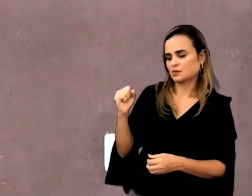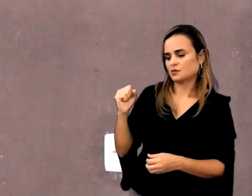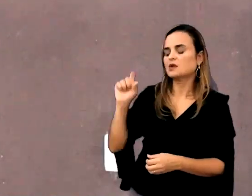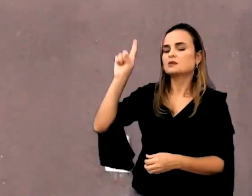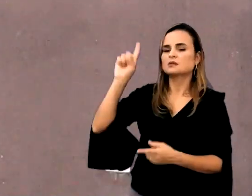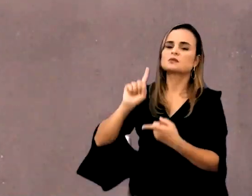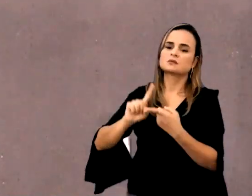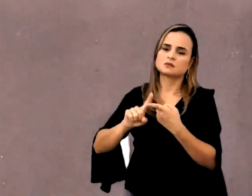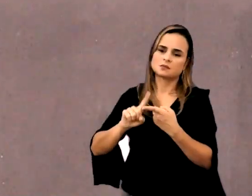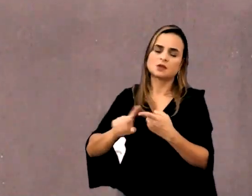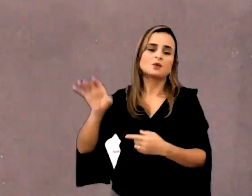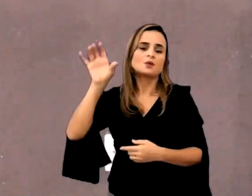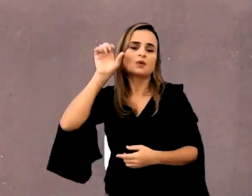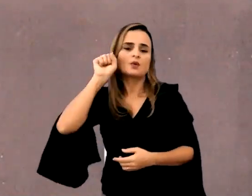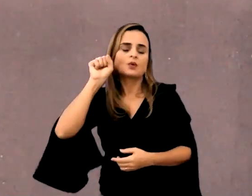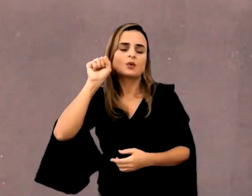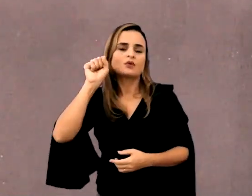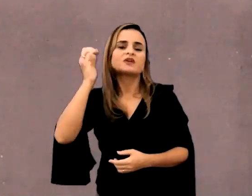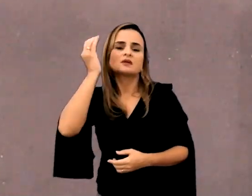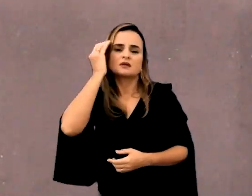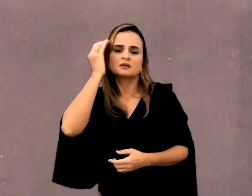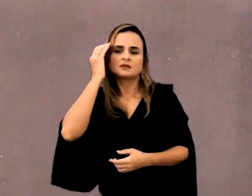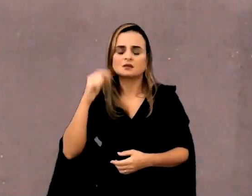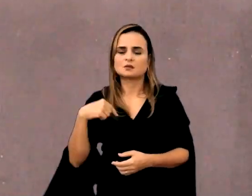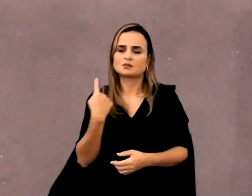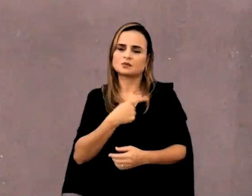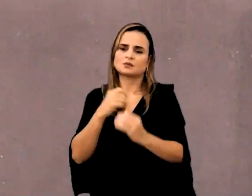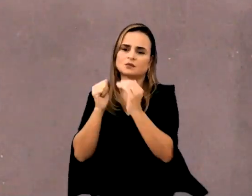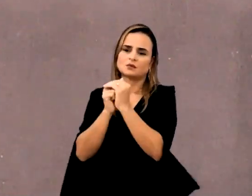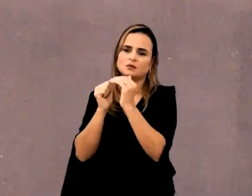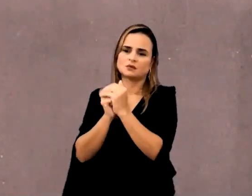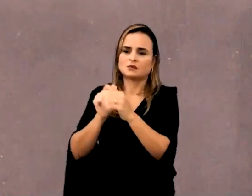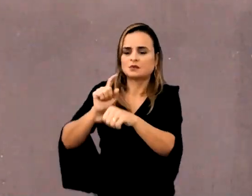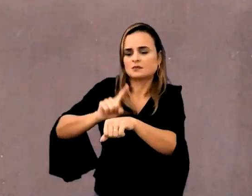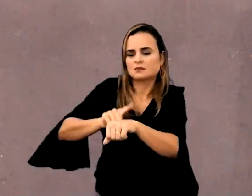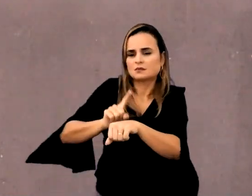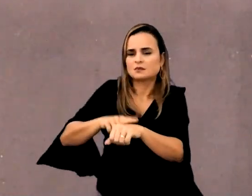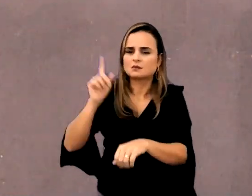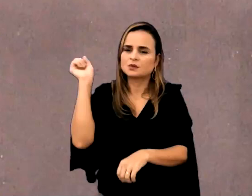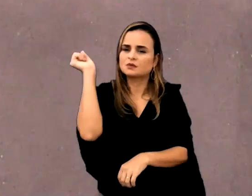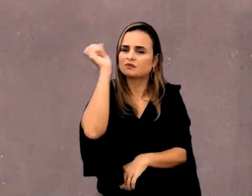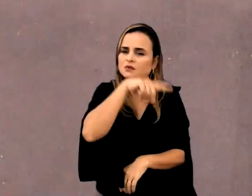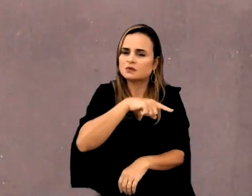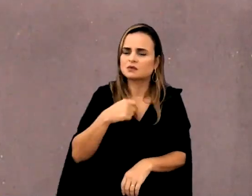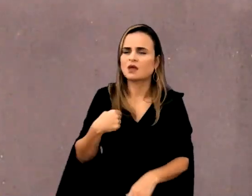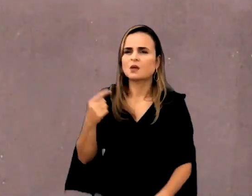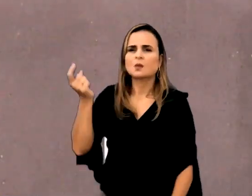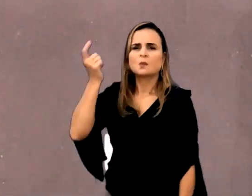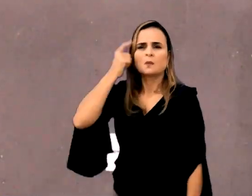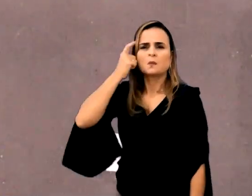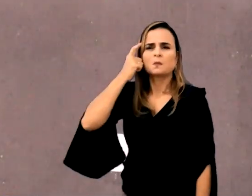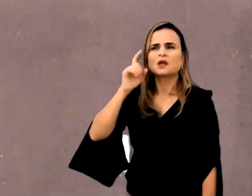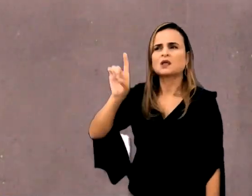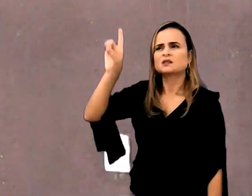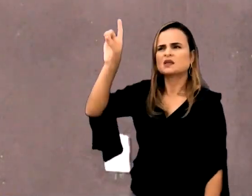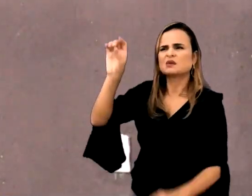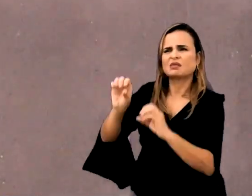oração. Deus nos ouve nos momentos mais difíceis que possamos pensar que Deus não está do nosso